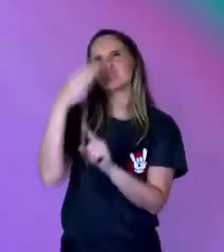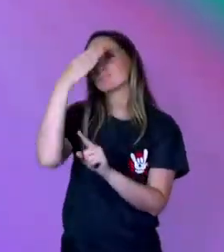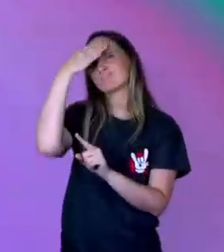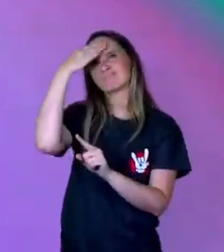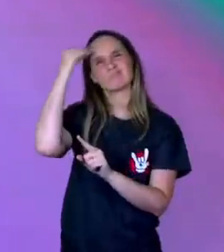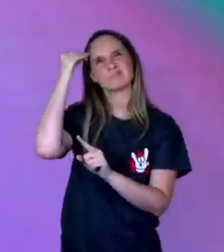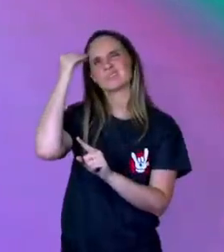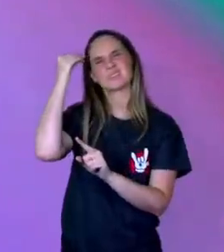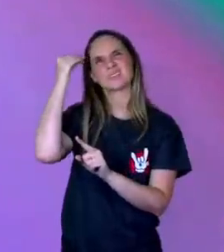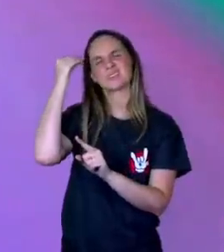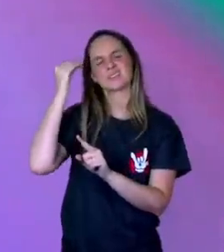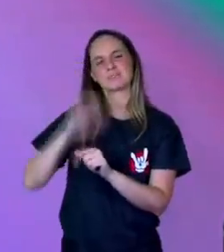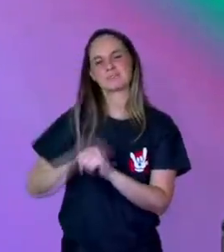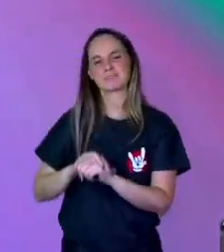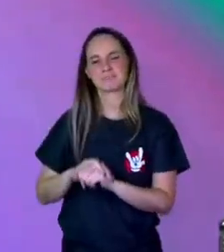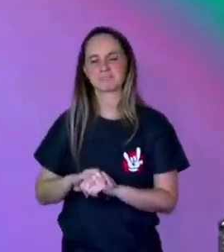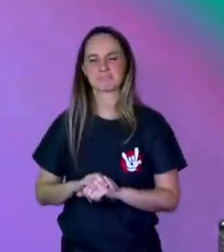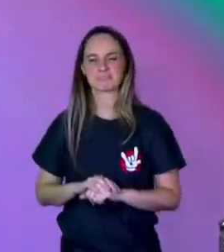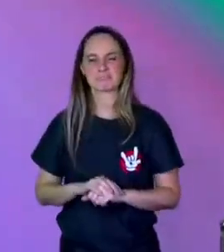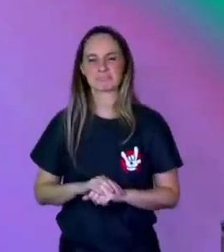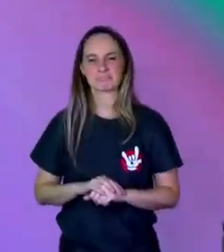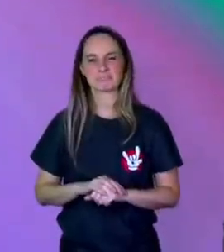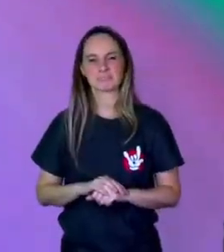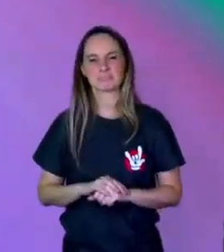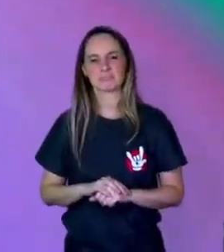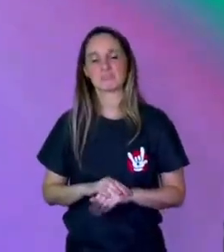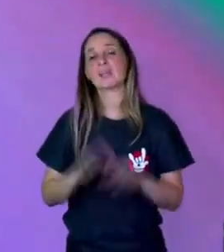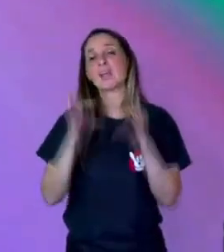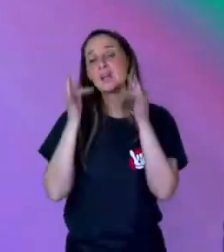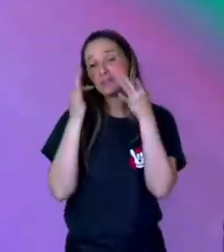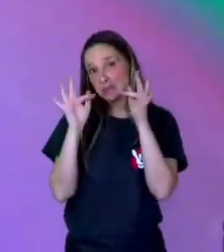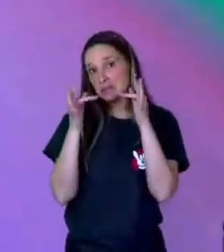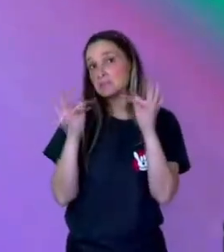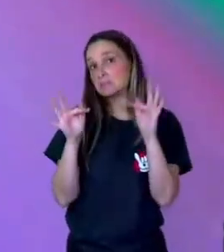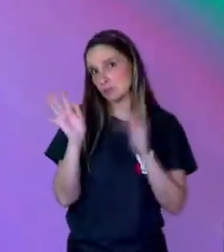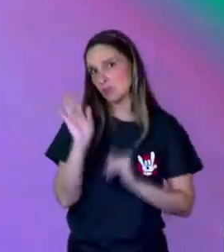Pastor Nivaldo. Quem já ouviu meu testemunho já deve ter ouvido isso.